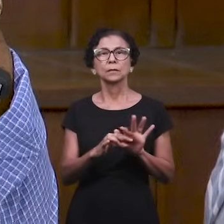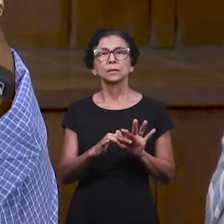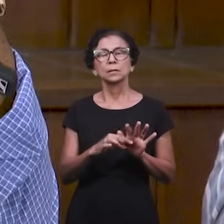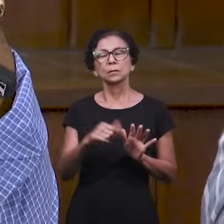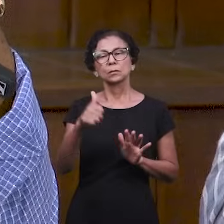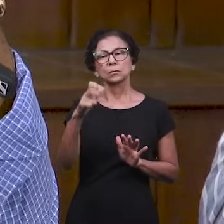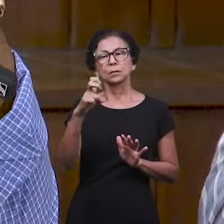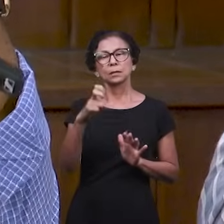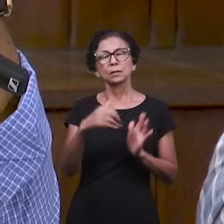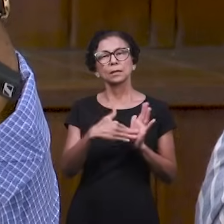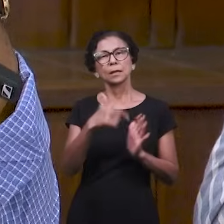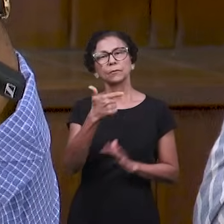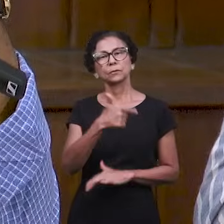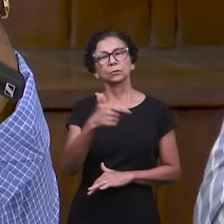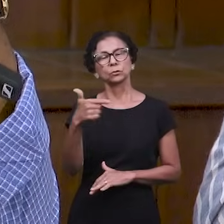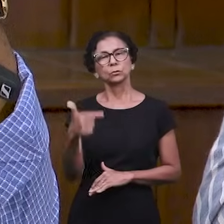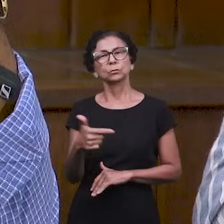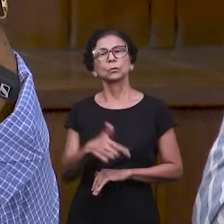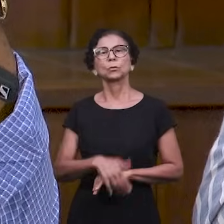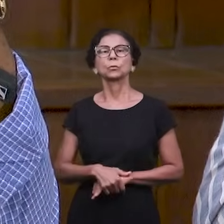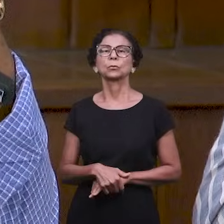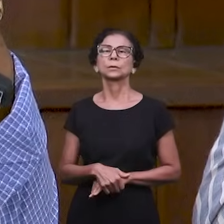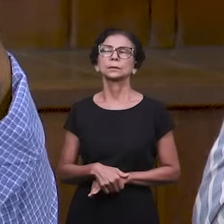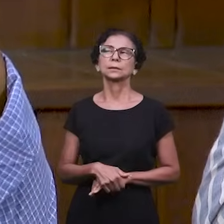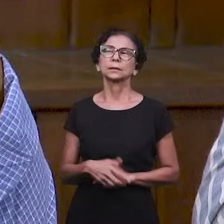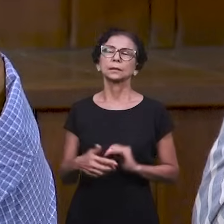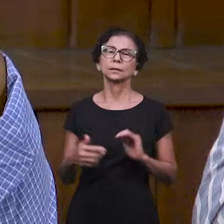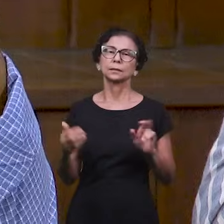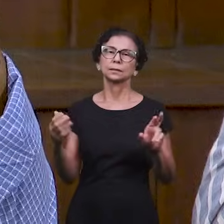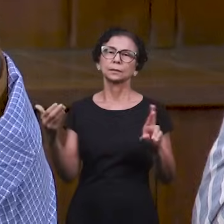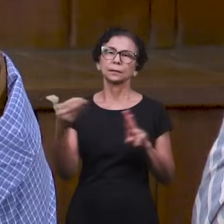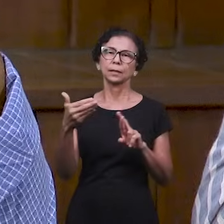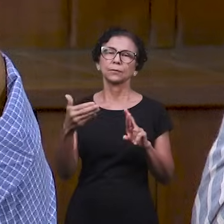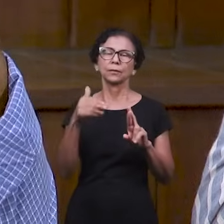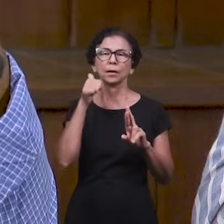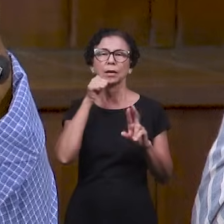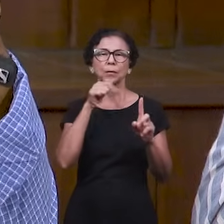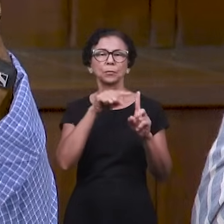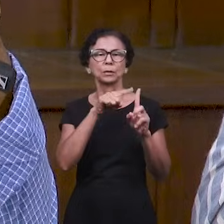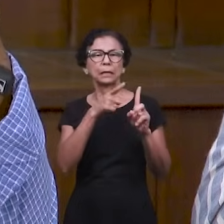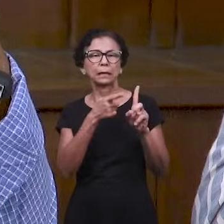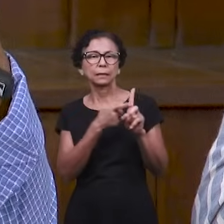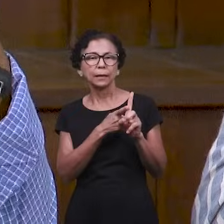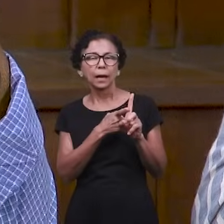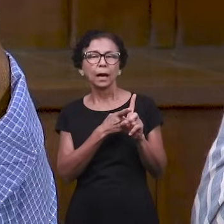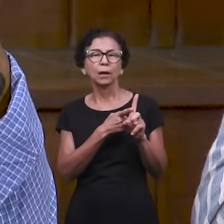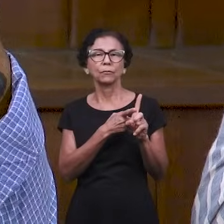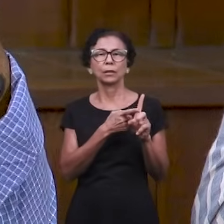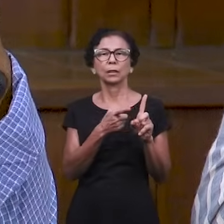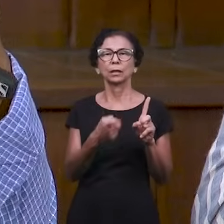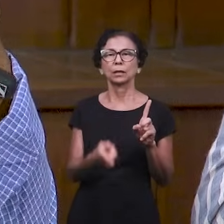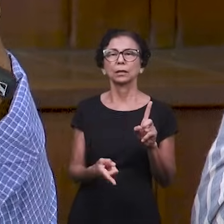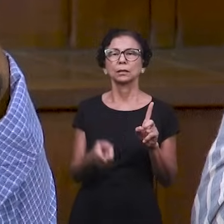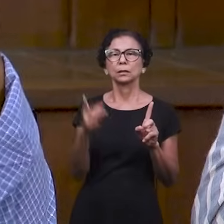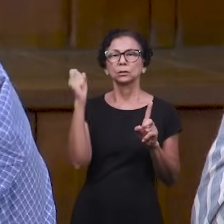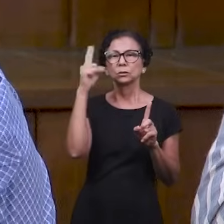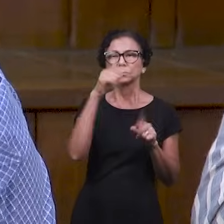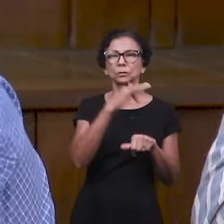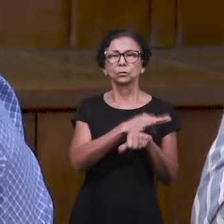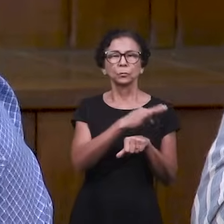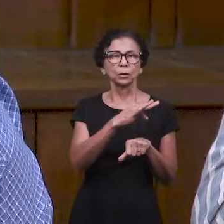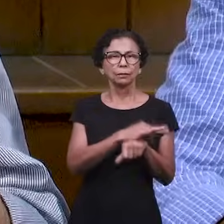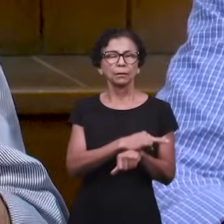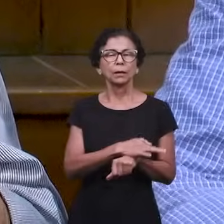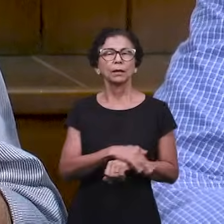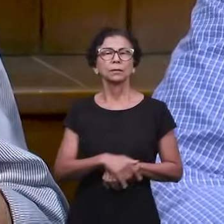15 a 22, que fala sobre das grávidas, que se não fosse abreviado, ninguém suportaria, abominação da desolação, tudo aí falando sobre